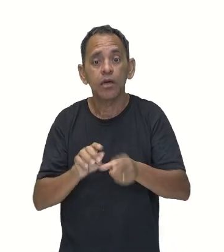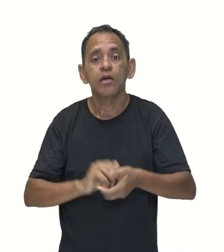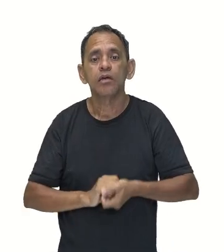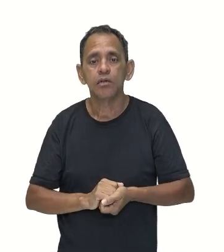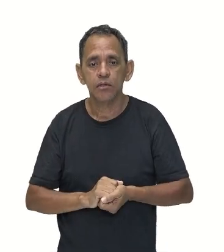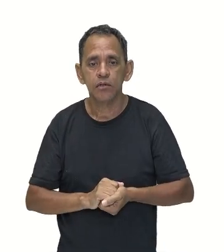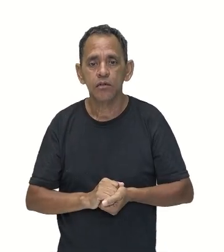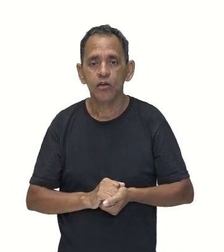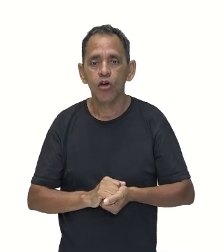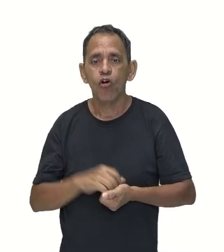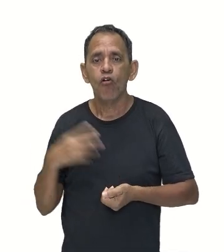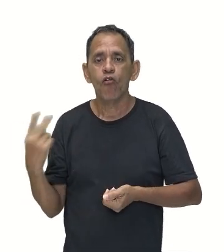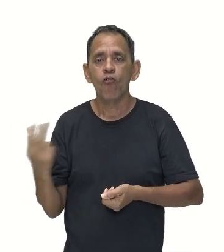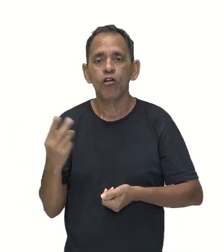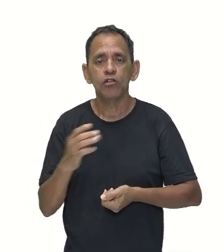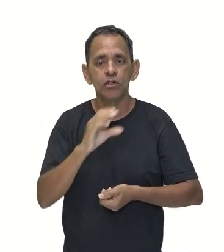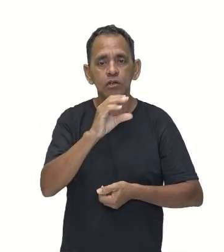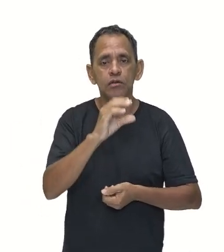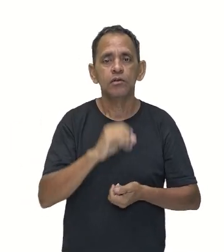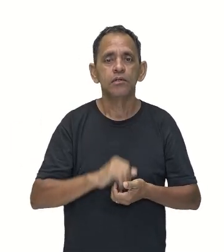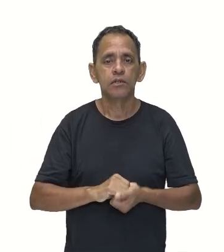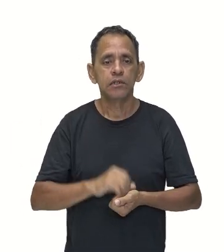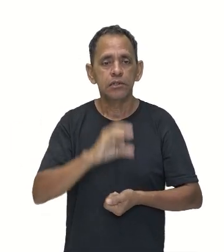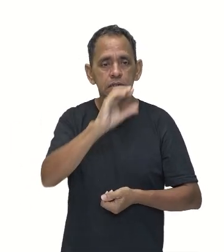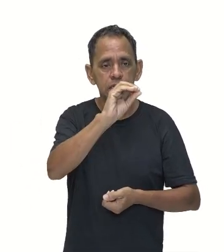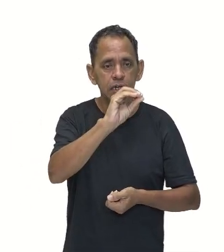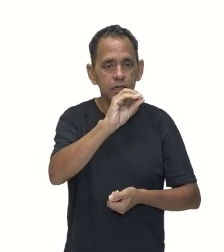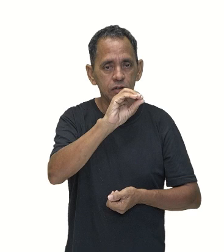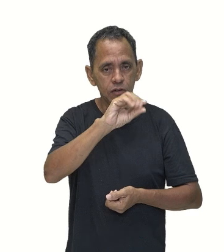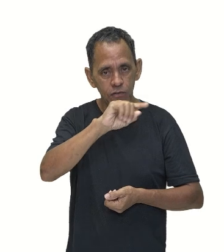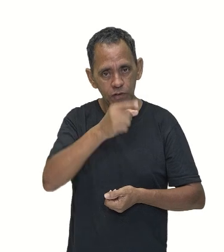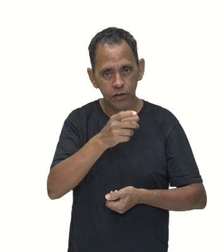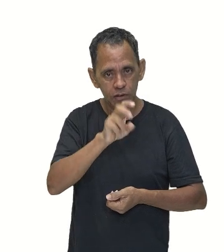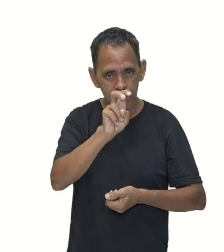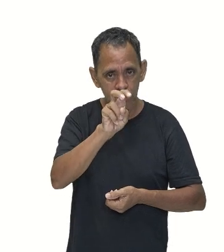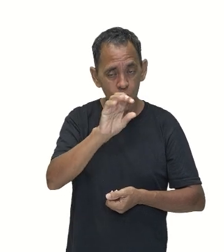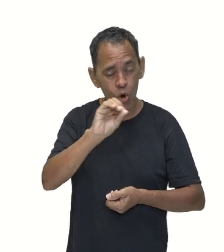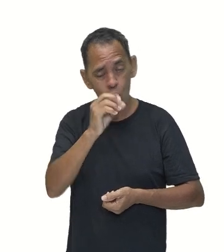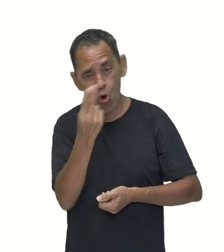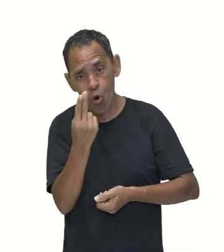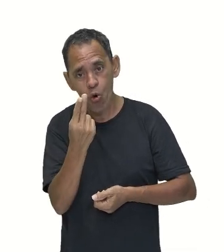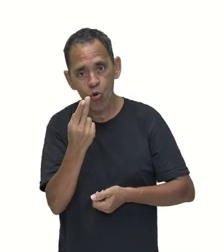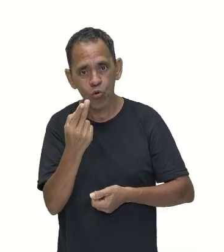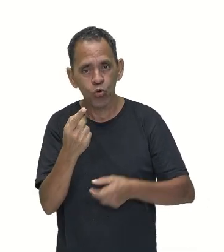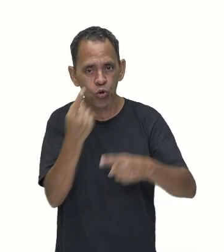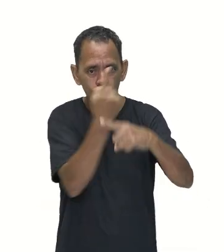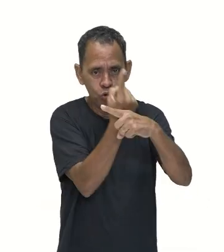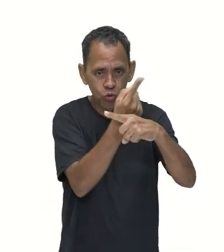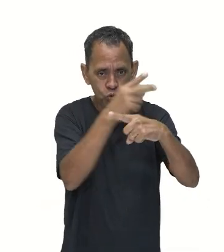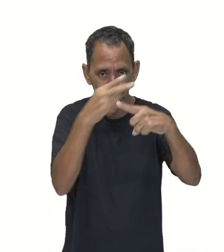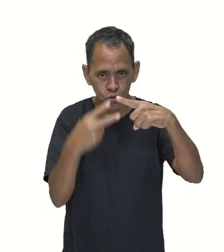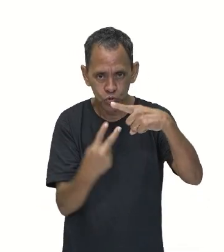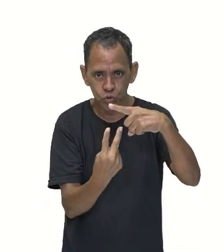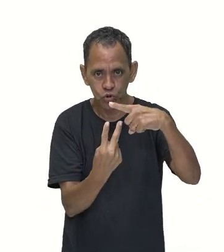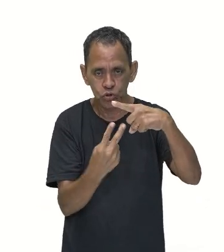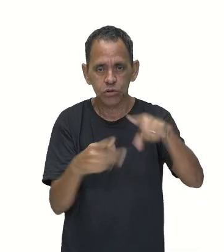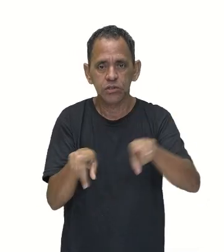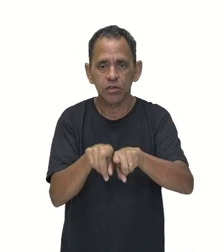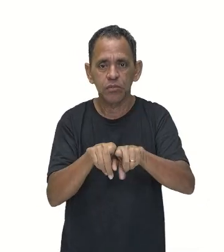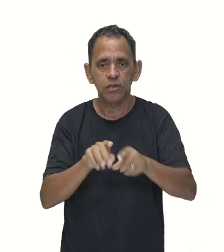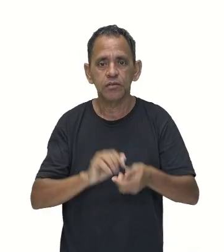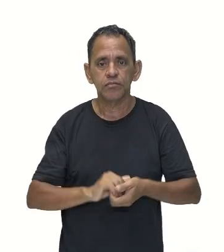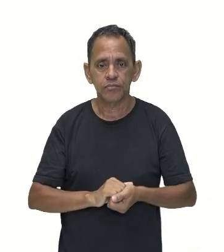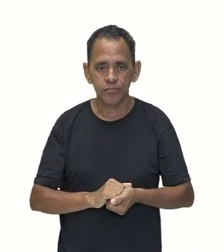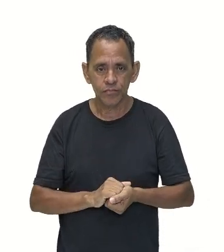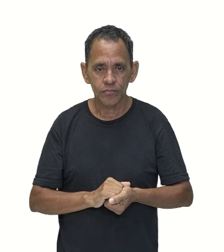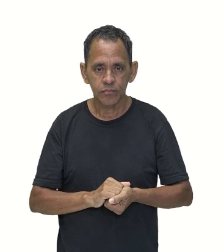0,5. Meio, na verdade, 1 sobre 2, né? Então, daí, olha só, é só eu fazer minha continha aqui. Eu já